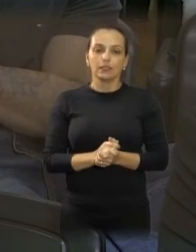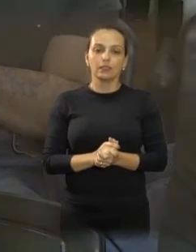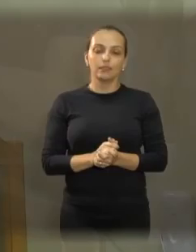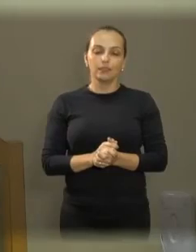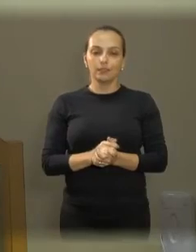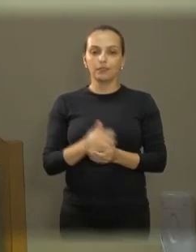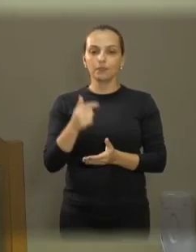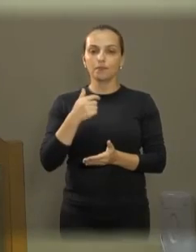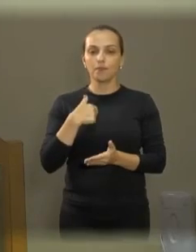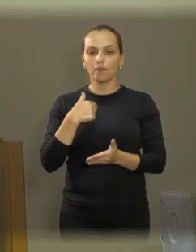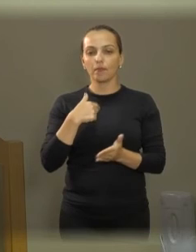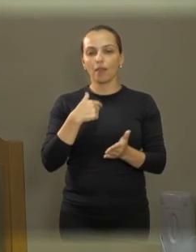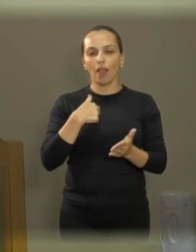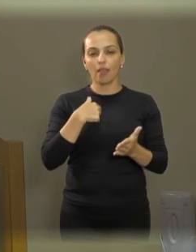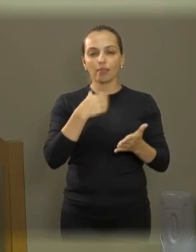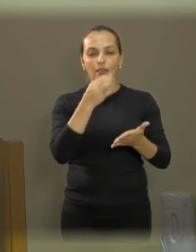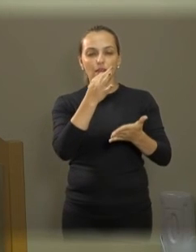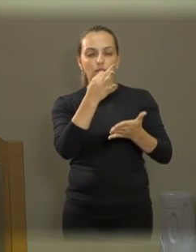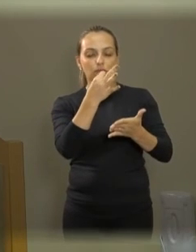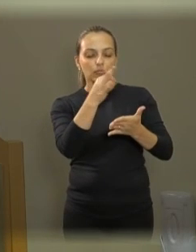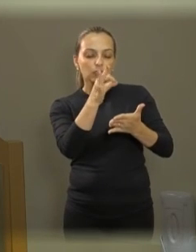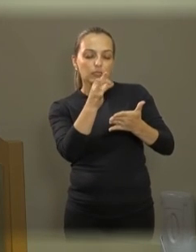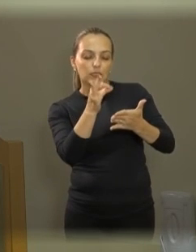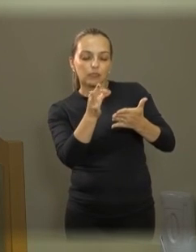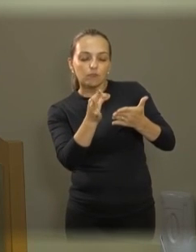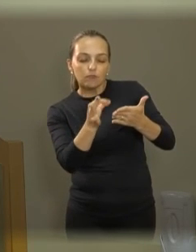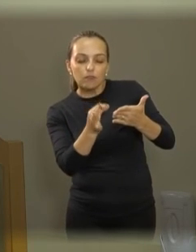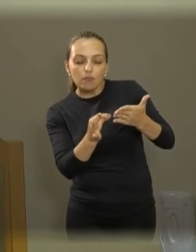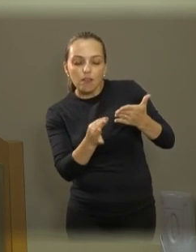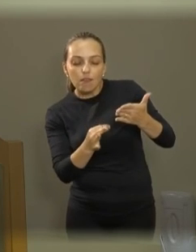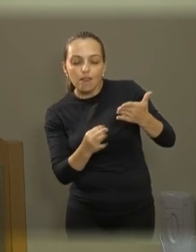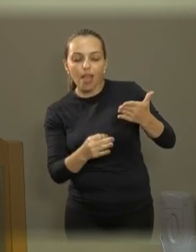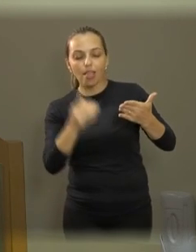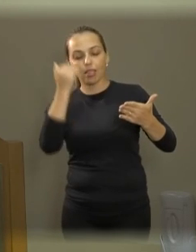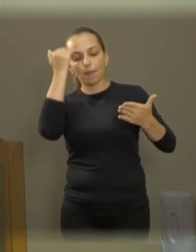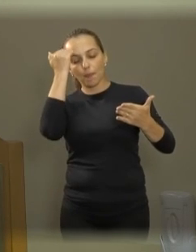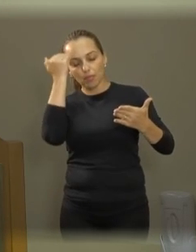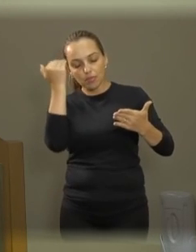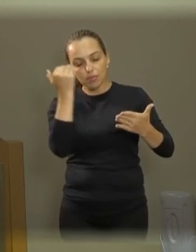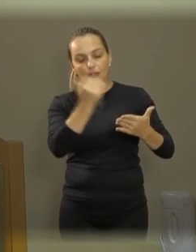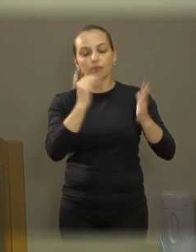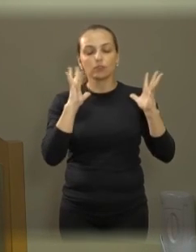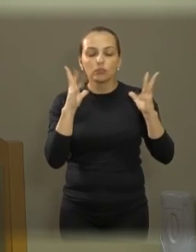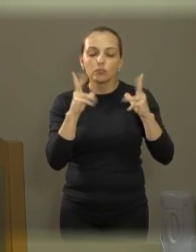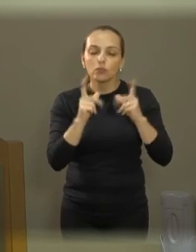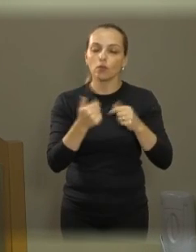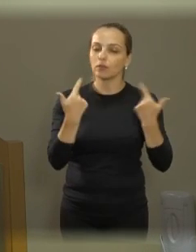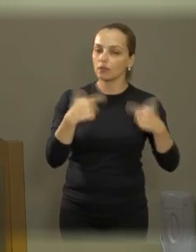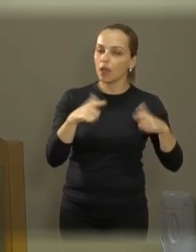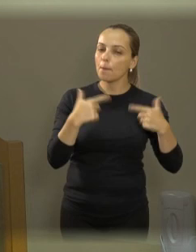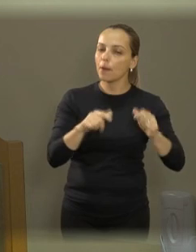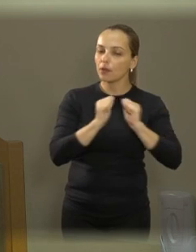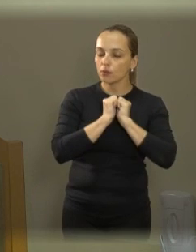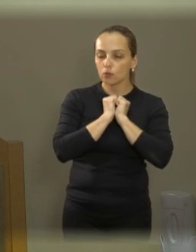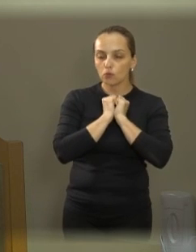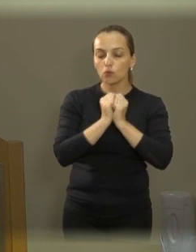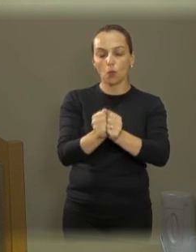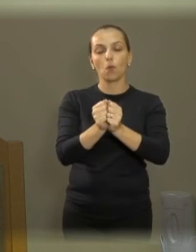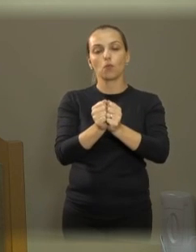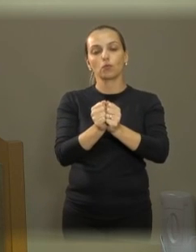aqui de agradecimento a todos que trabalham comigo, né? A